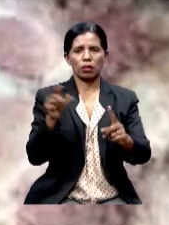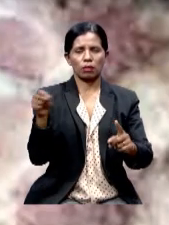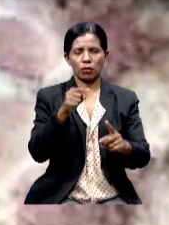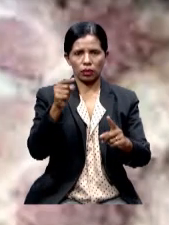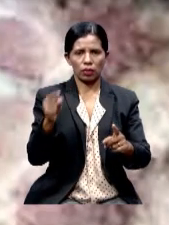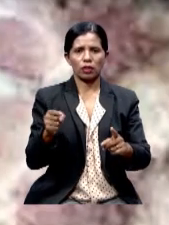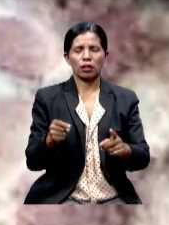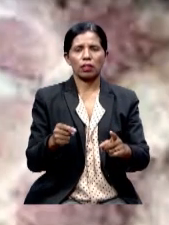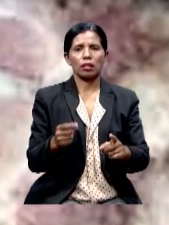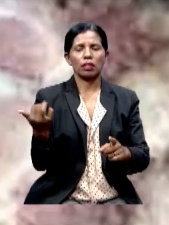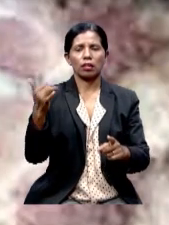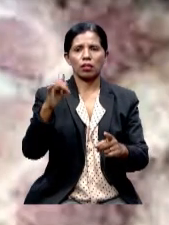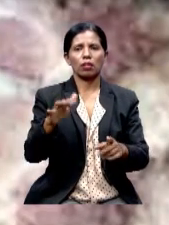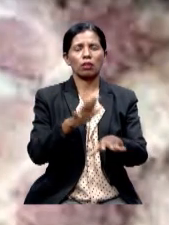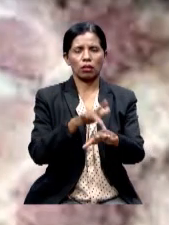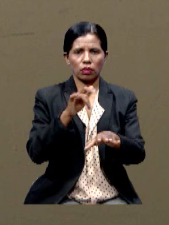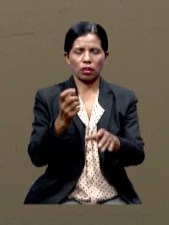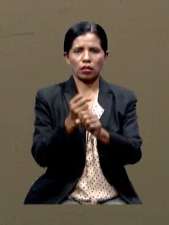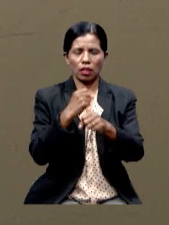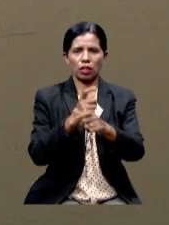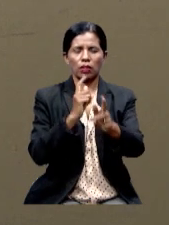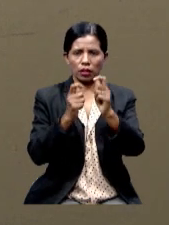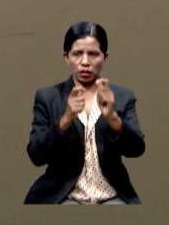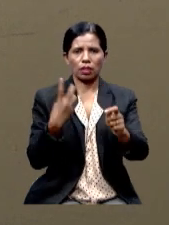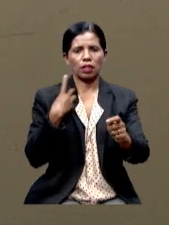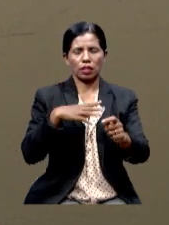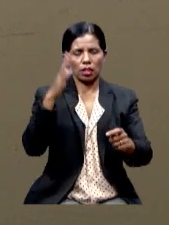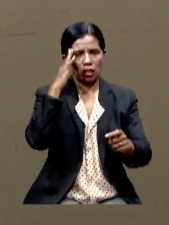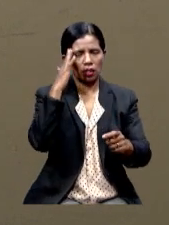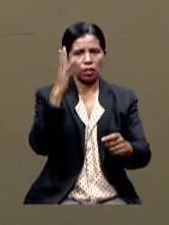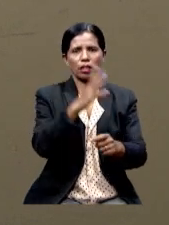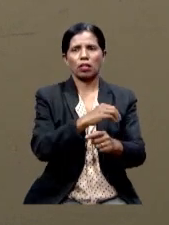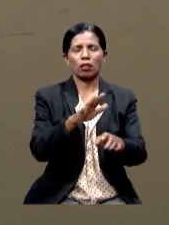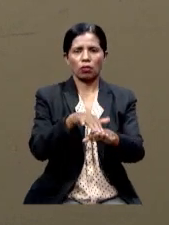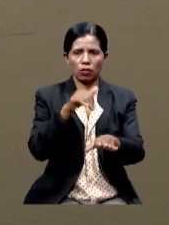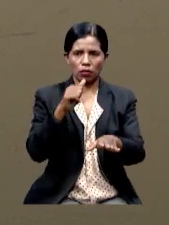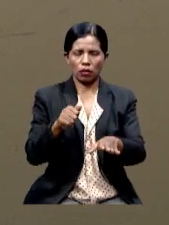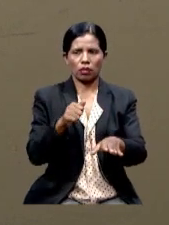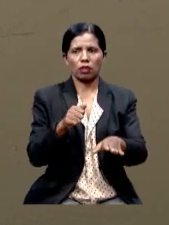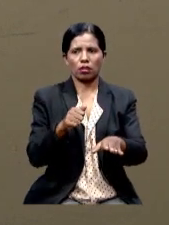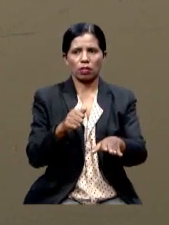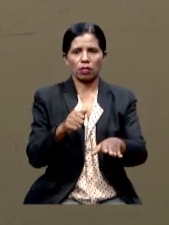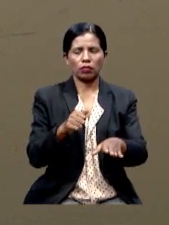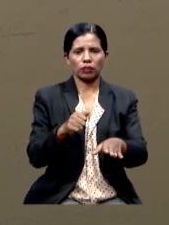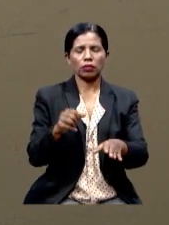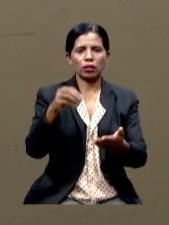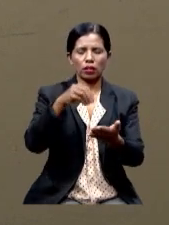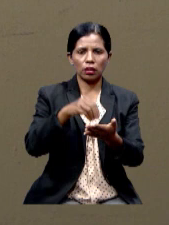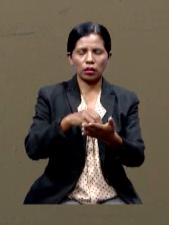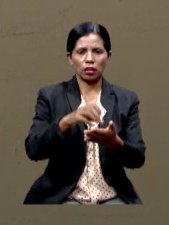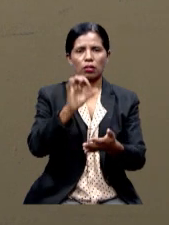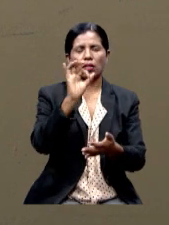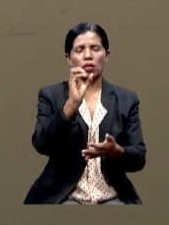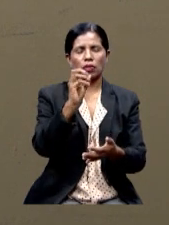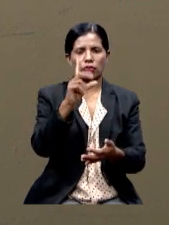ida nebe durante ne ia balo que ita teste laboratório ita identifica don contamina ho formali no porax